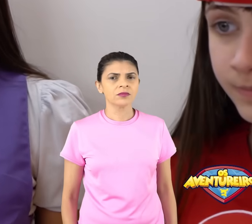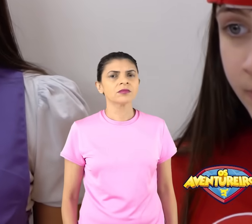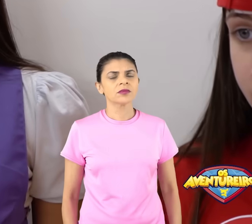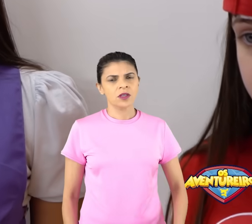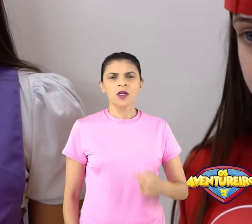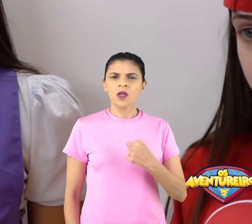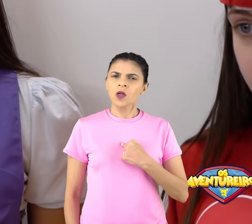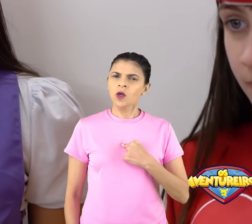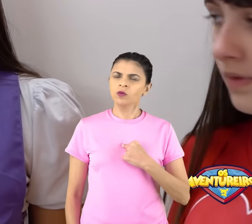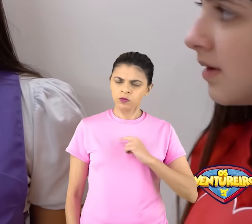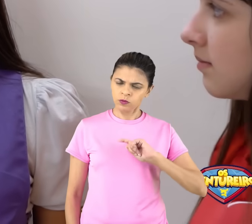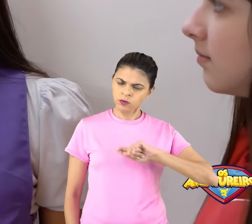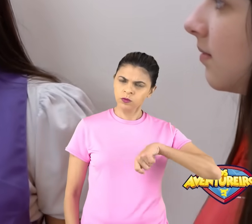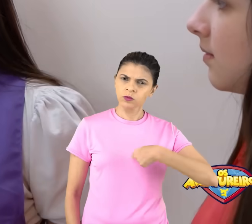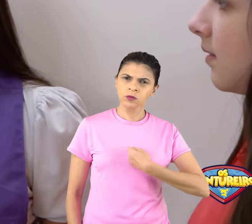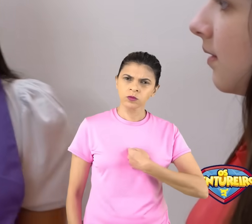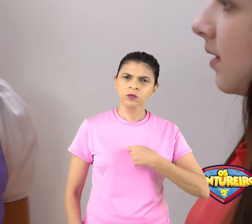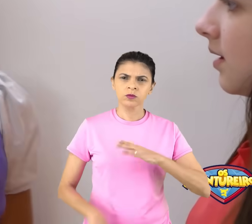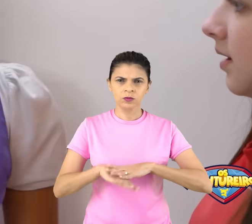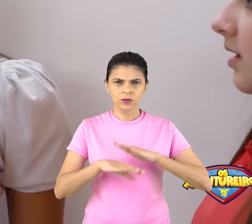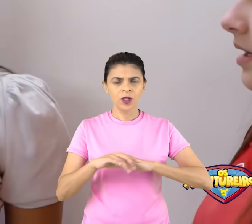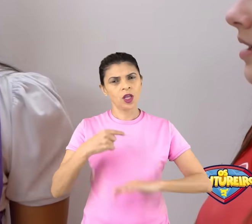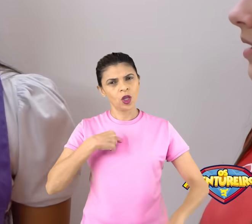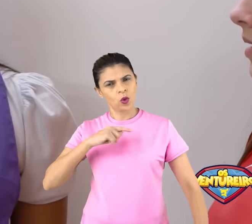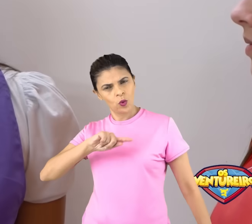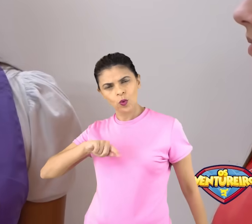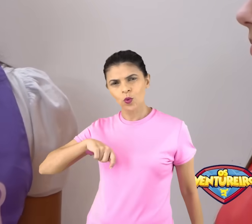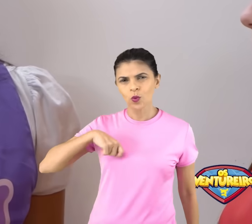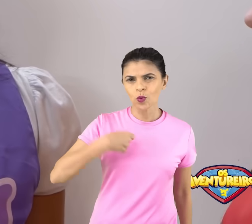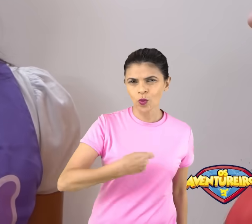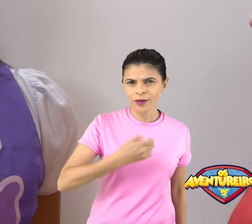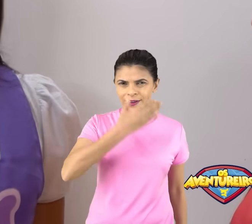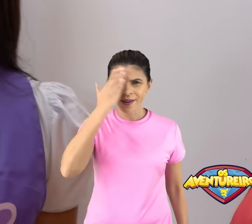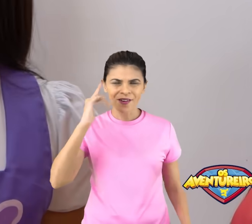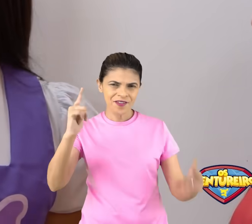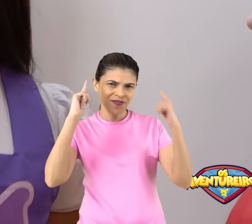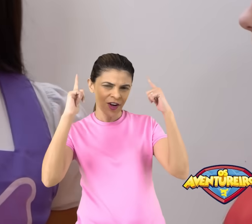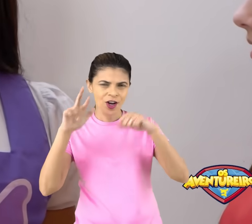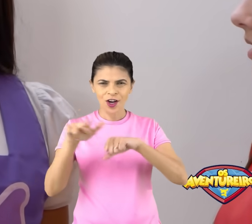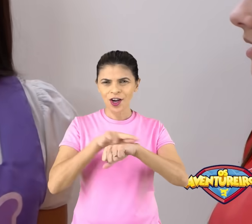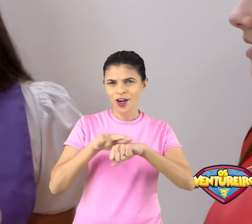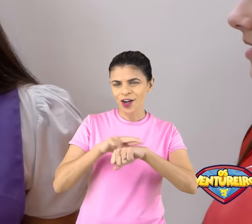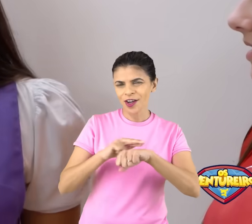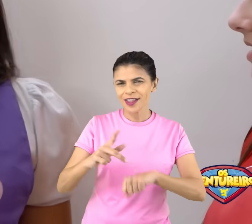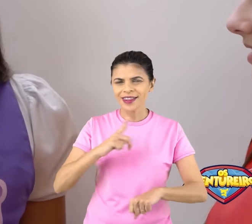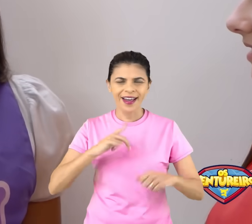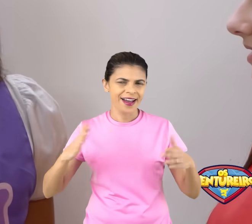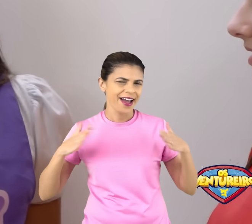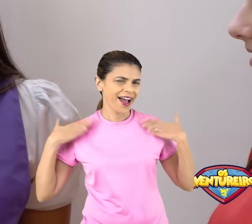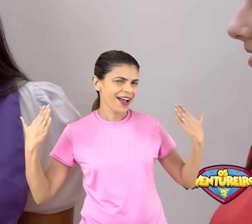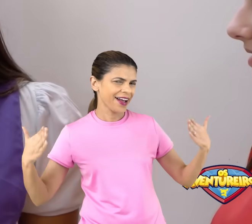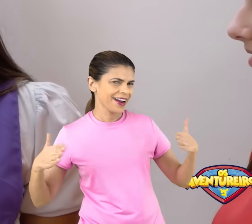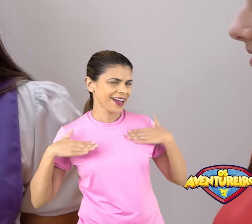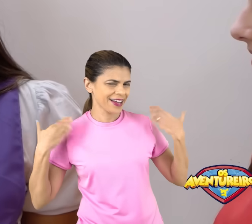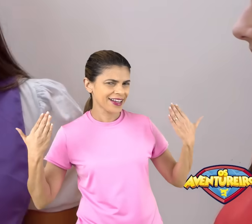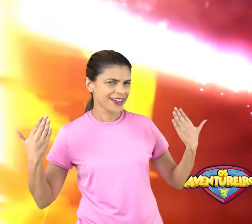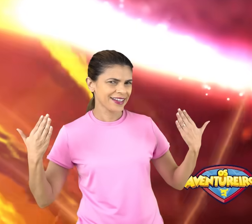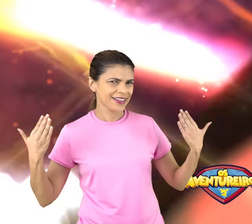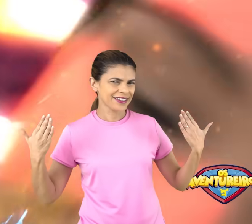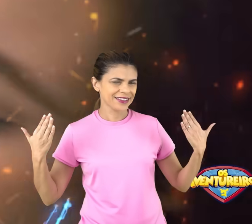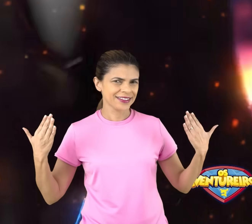Agora é a minha vez. Eu sou a aventureira roxa e eu tenho a alegria!